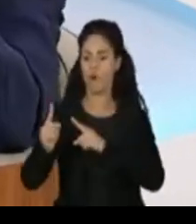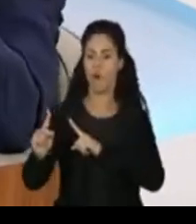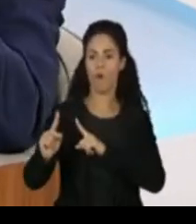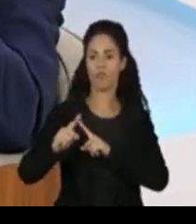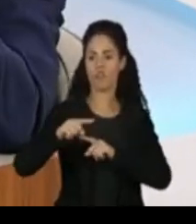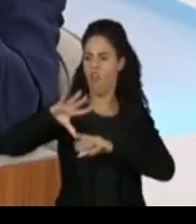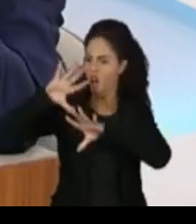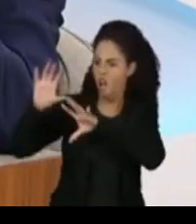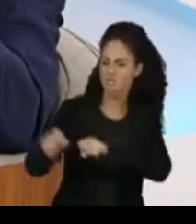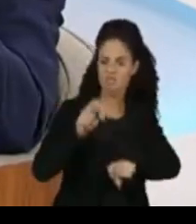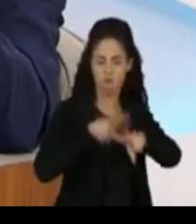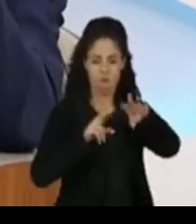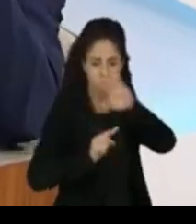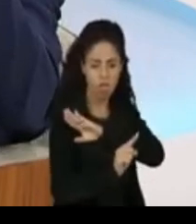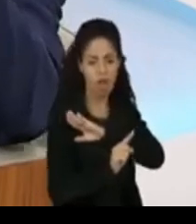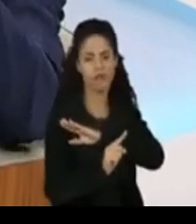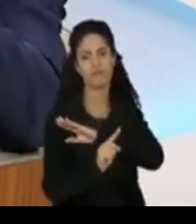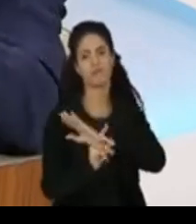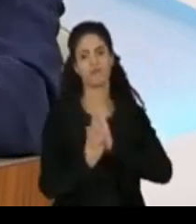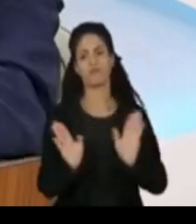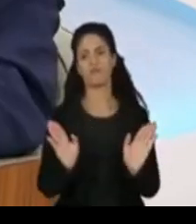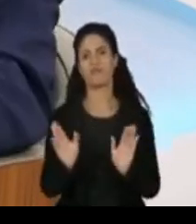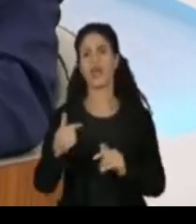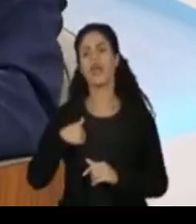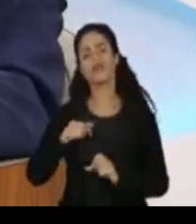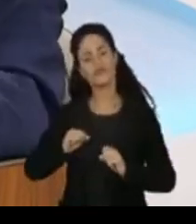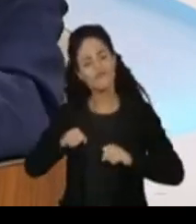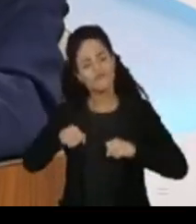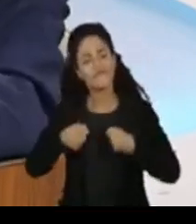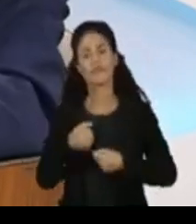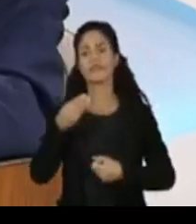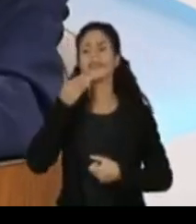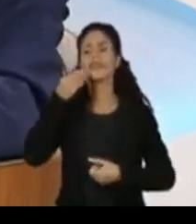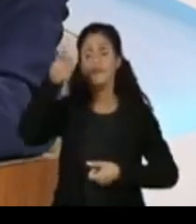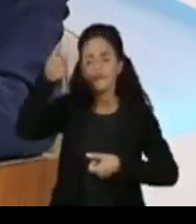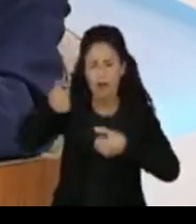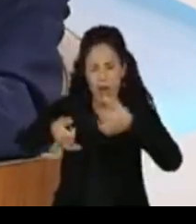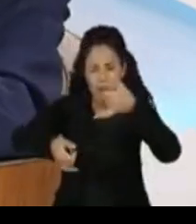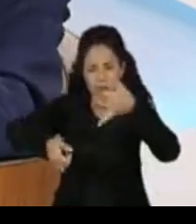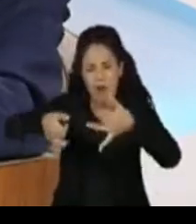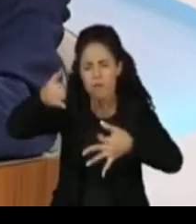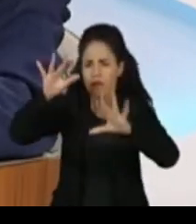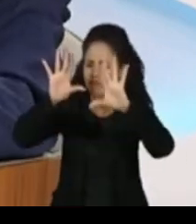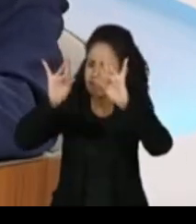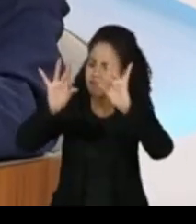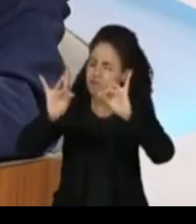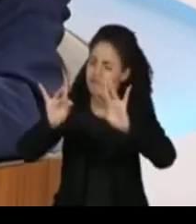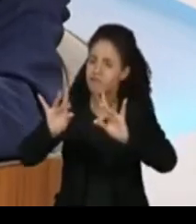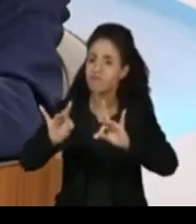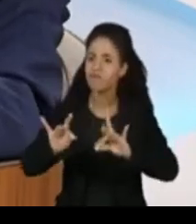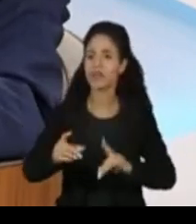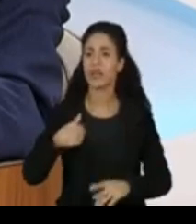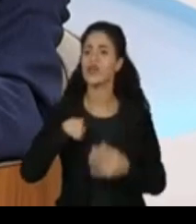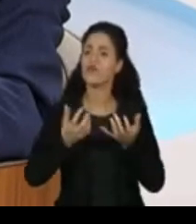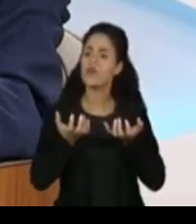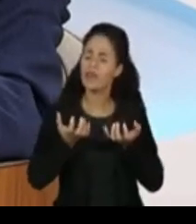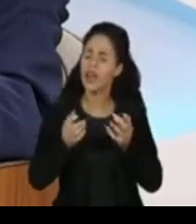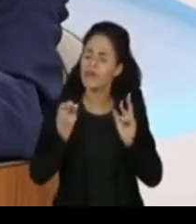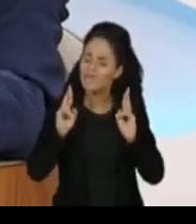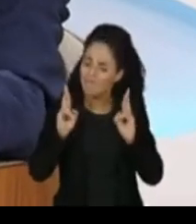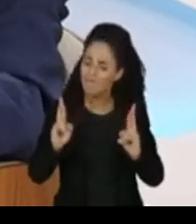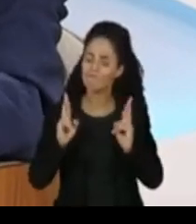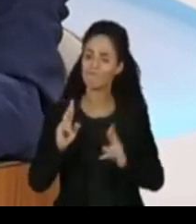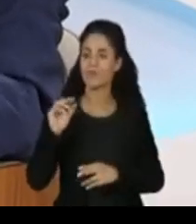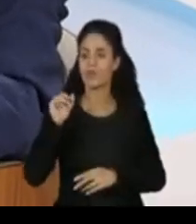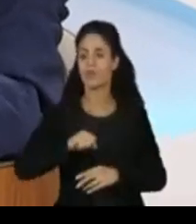prender a mulher eu estou fazendo esse esforço de levar esse tema ao debate público e eu espero que